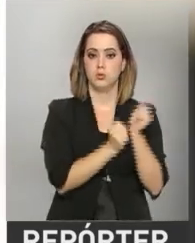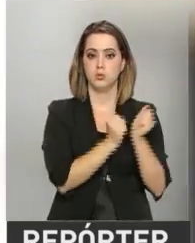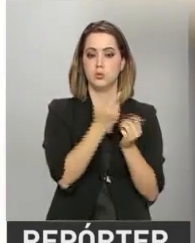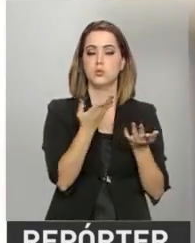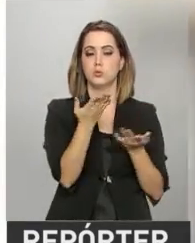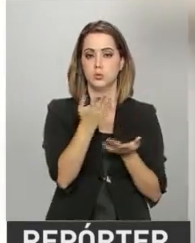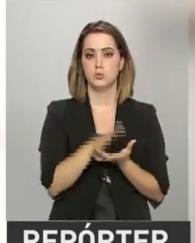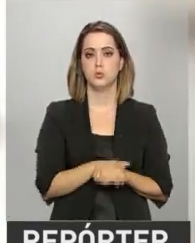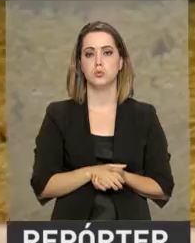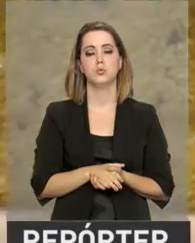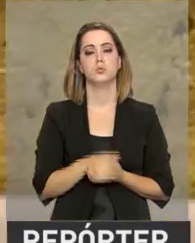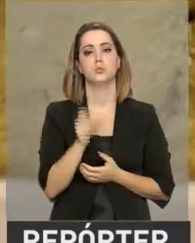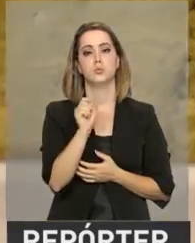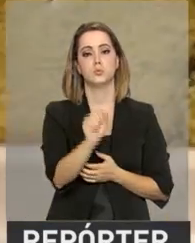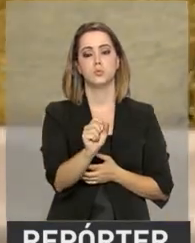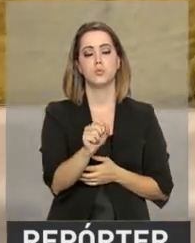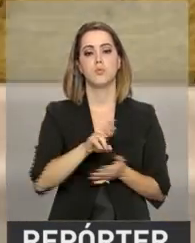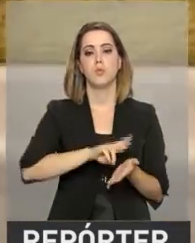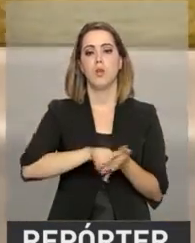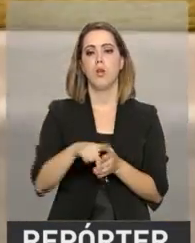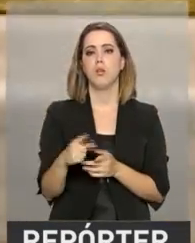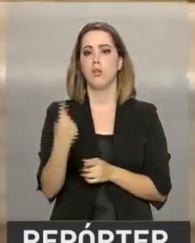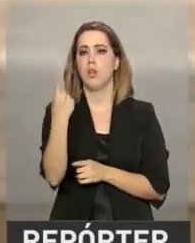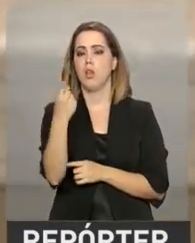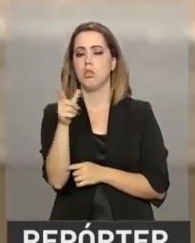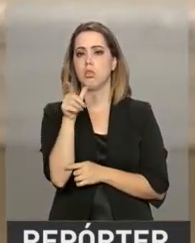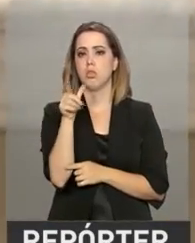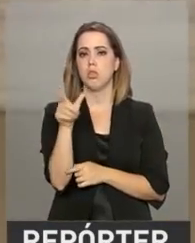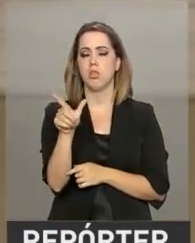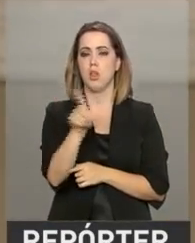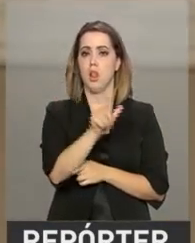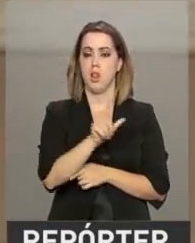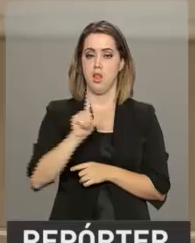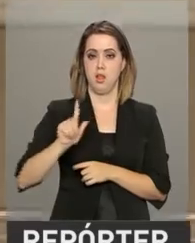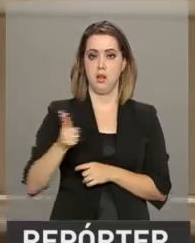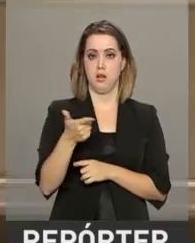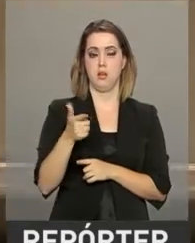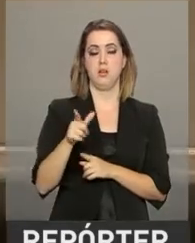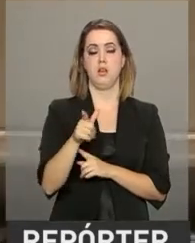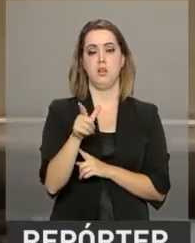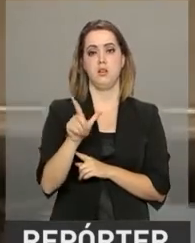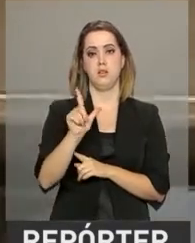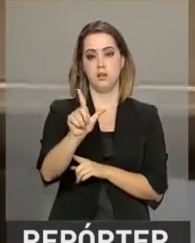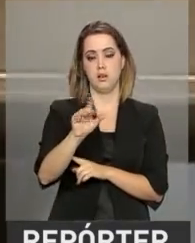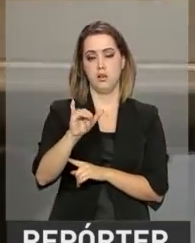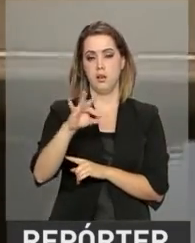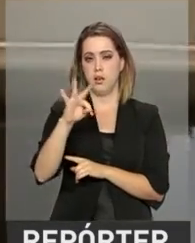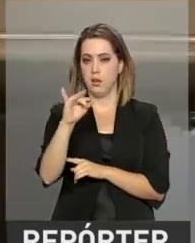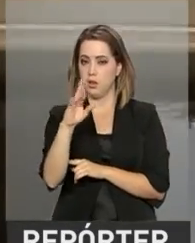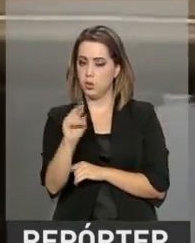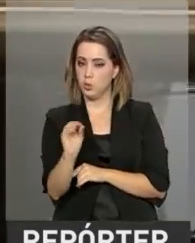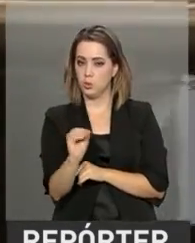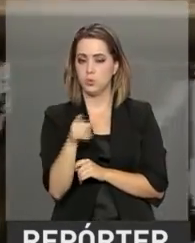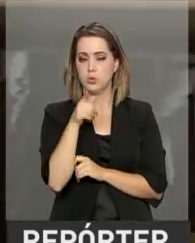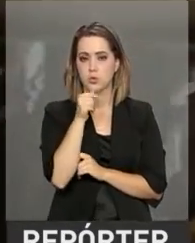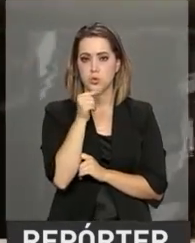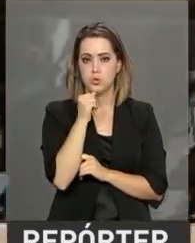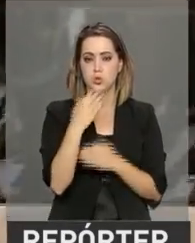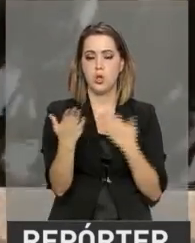petroquímico da região cada litro de água produzido aqui equivale a um litro de água potável